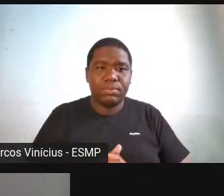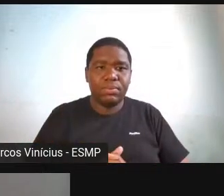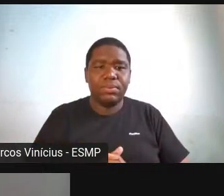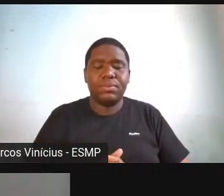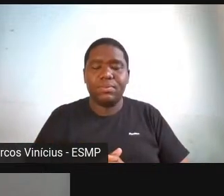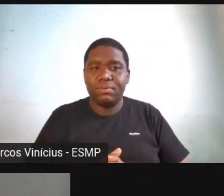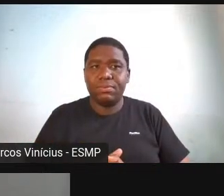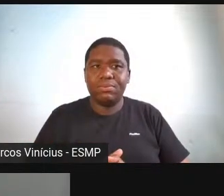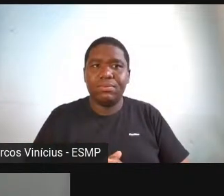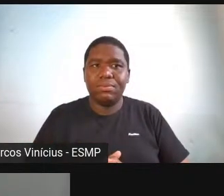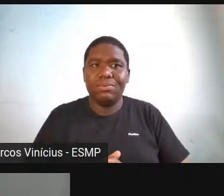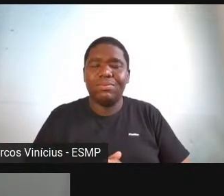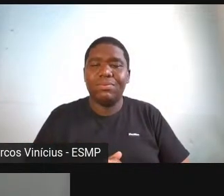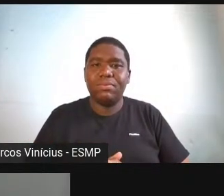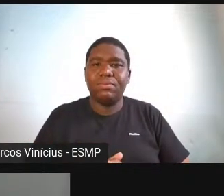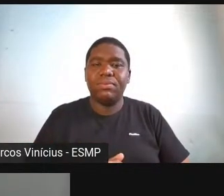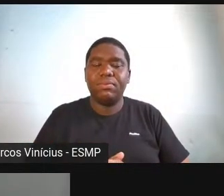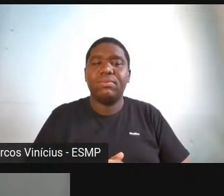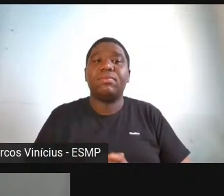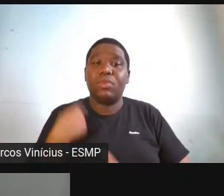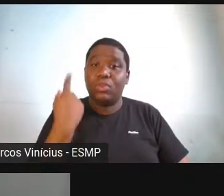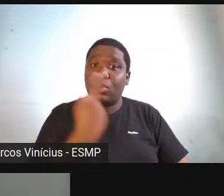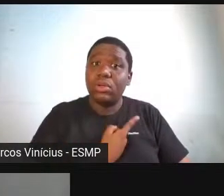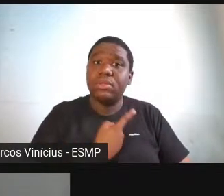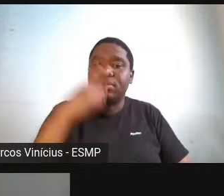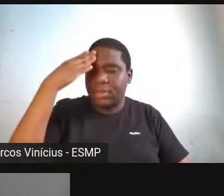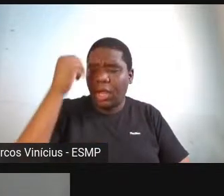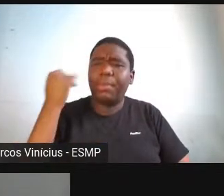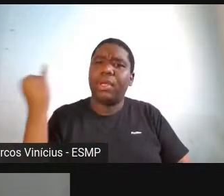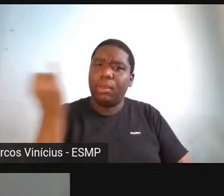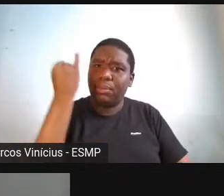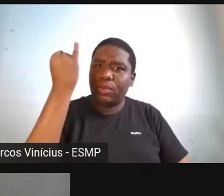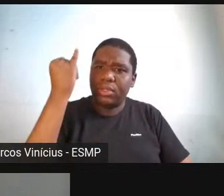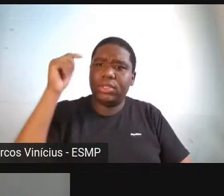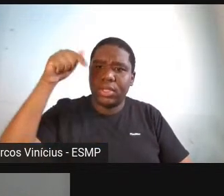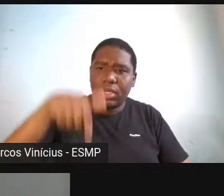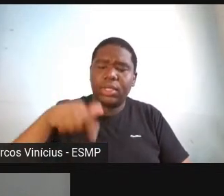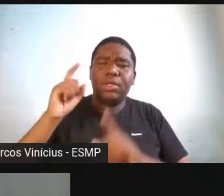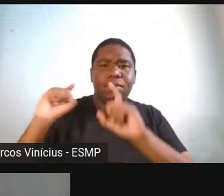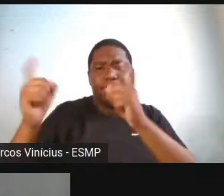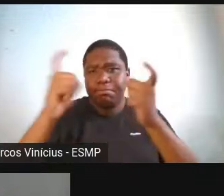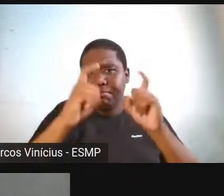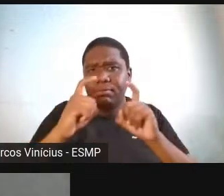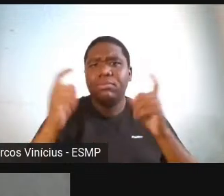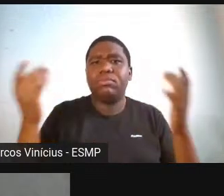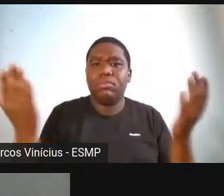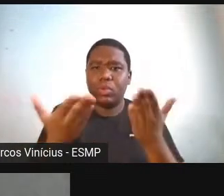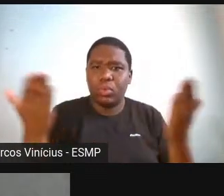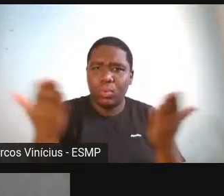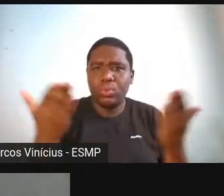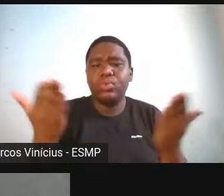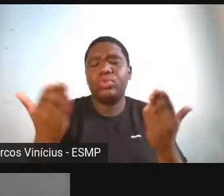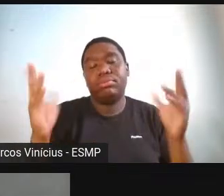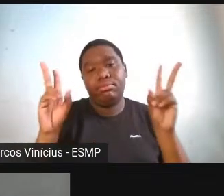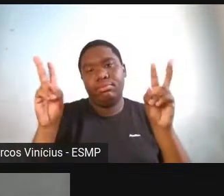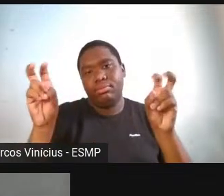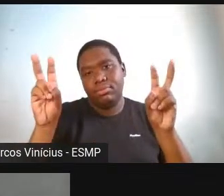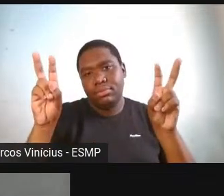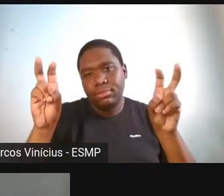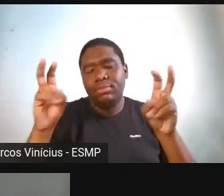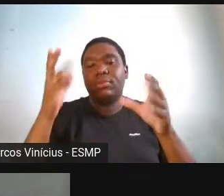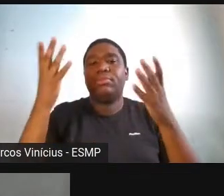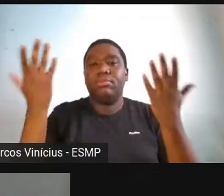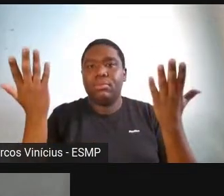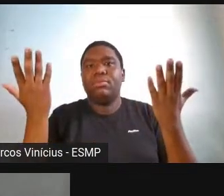nunca, faz-se imperiosa a discussão que esse seminário vai tratar. O combate à